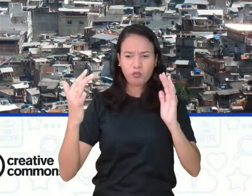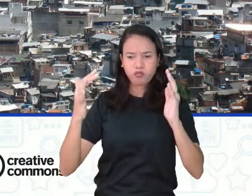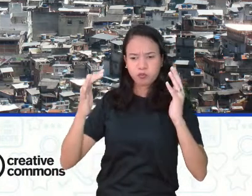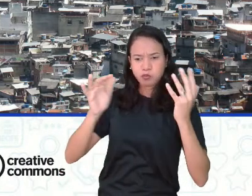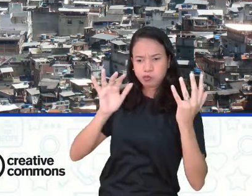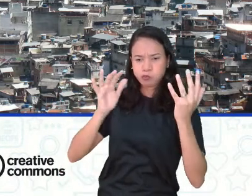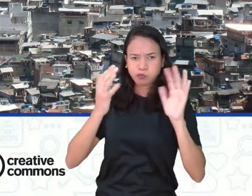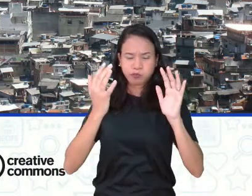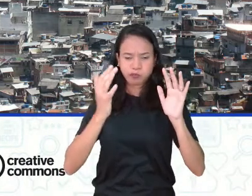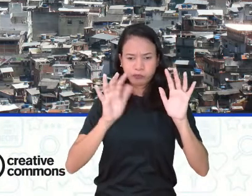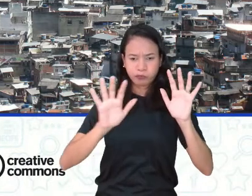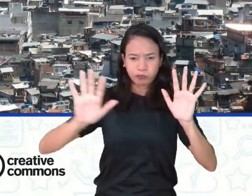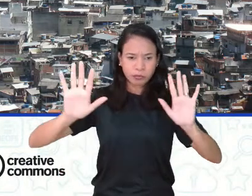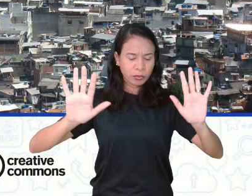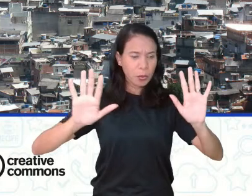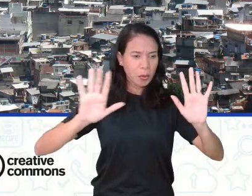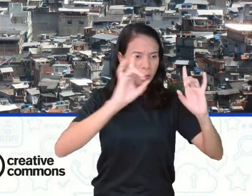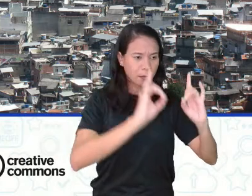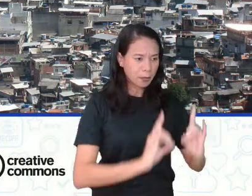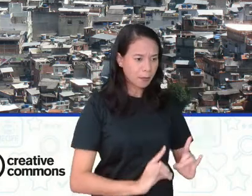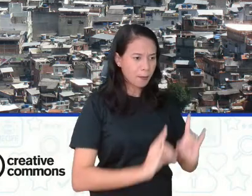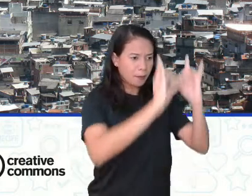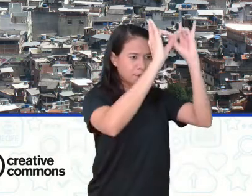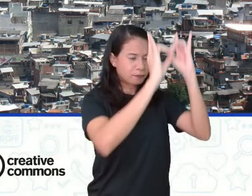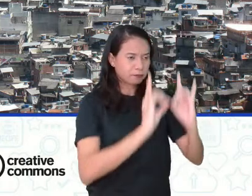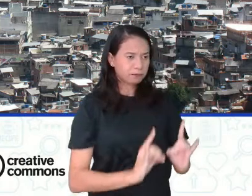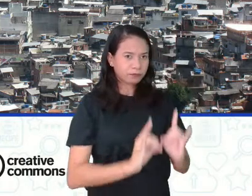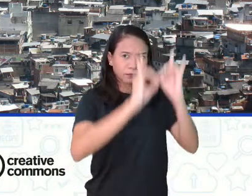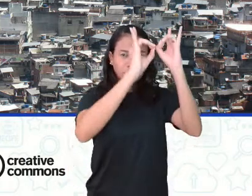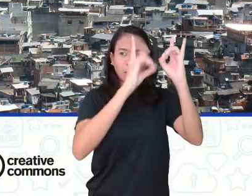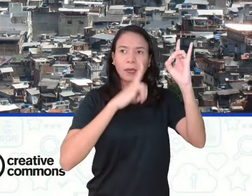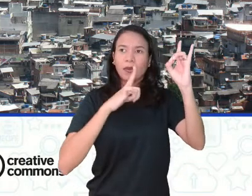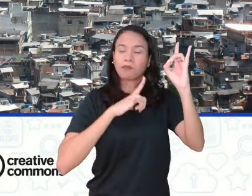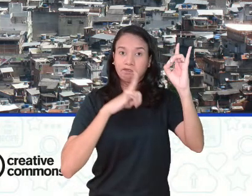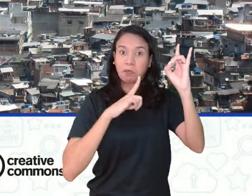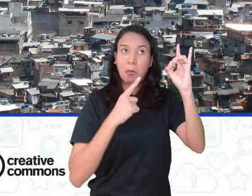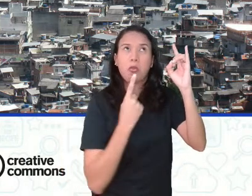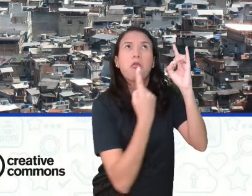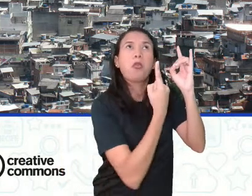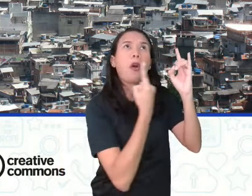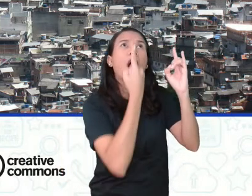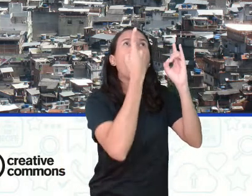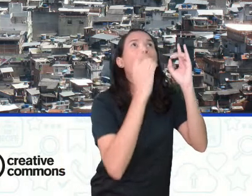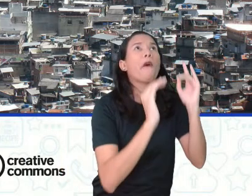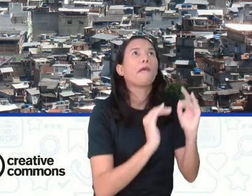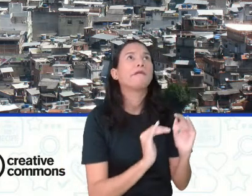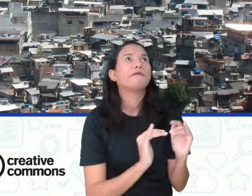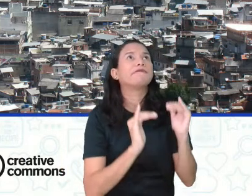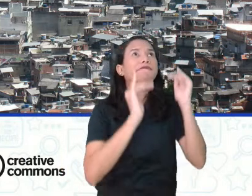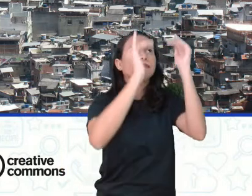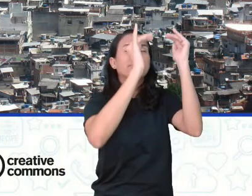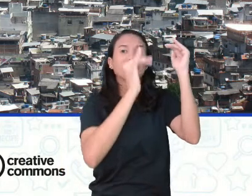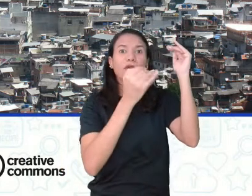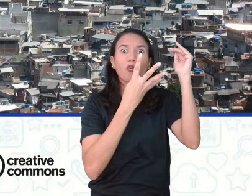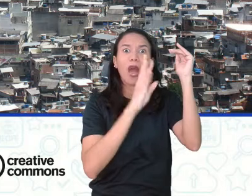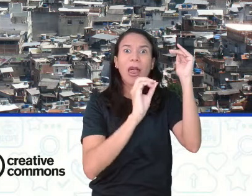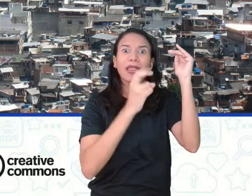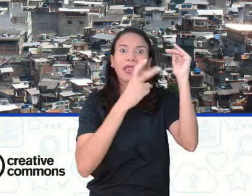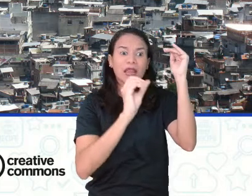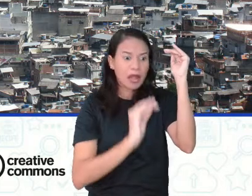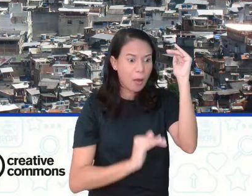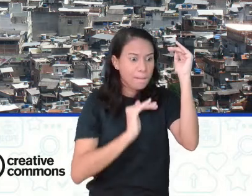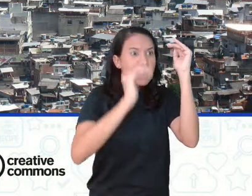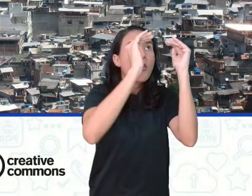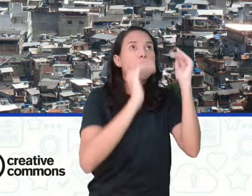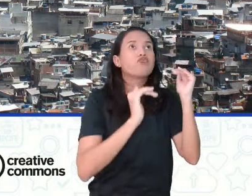ó? Prédios, Billy Paul, que a gente vai chamar até de arranha-céus, né? 40 andares, 30 andares, mas também